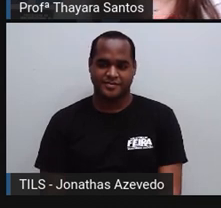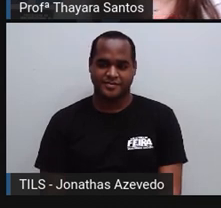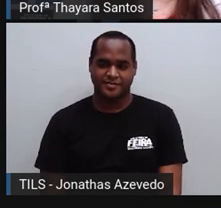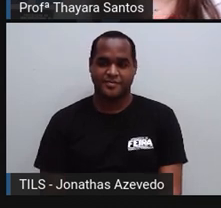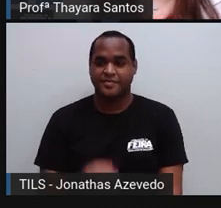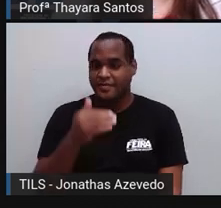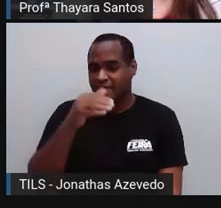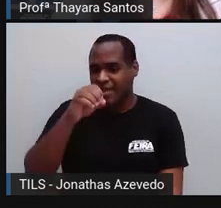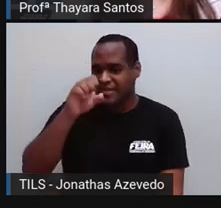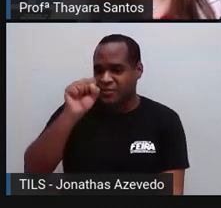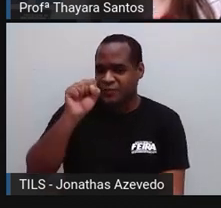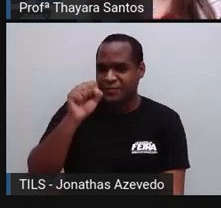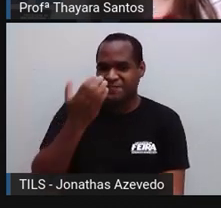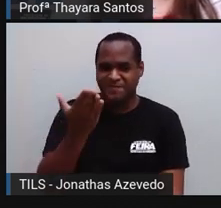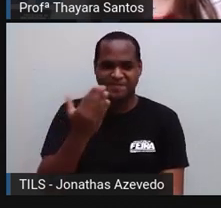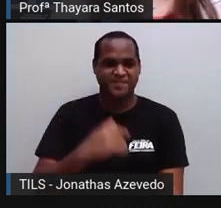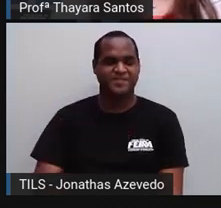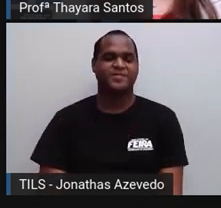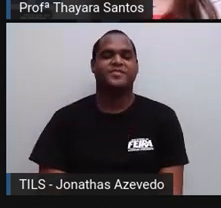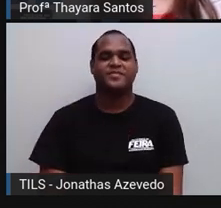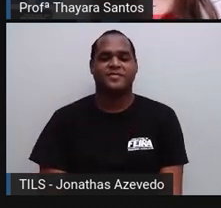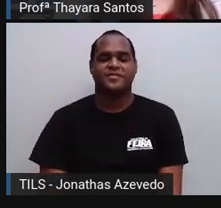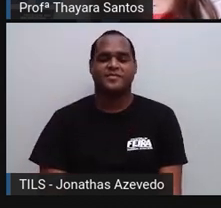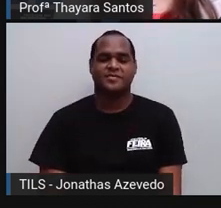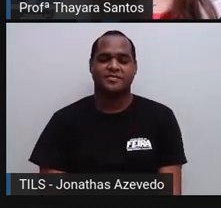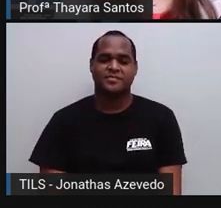Dez segundos aí agora.